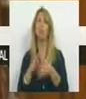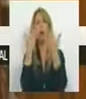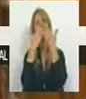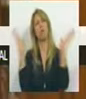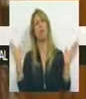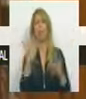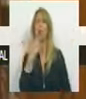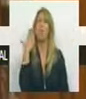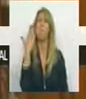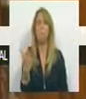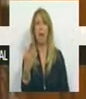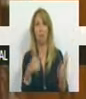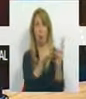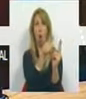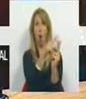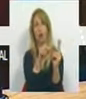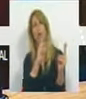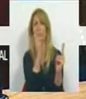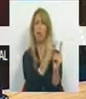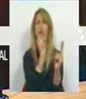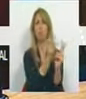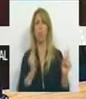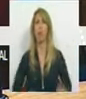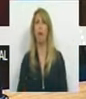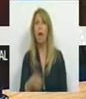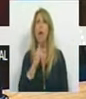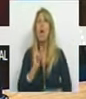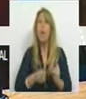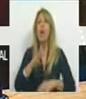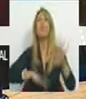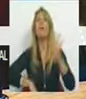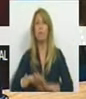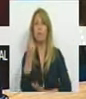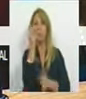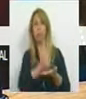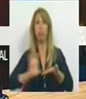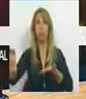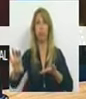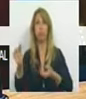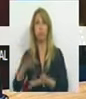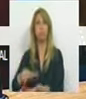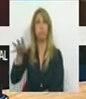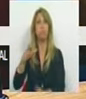eles responda. Explique o que é que vai fazer em termos de recapitalização da banca. Ou